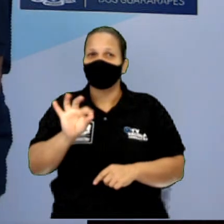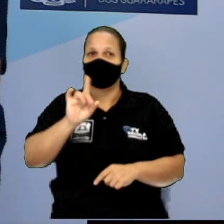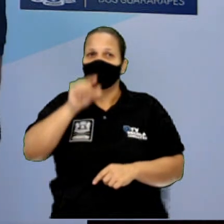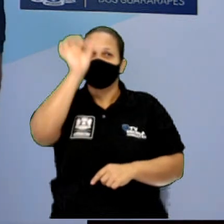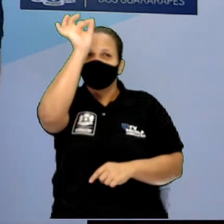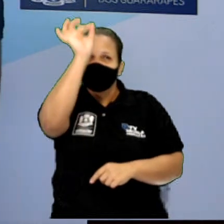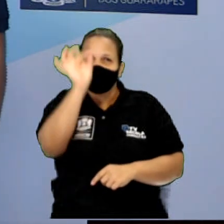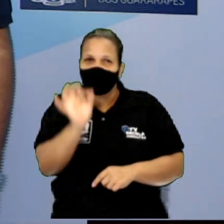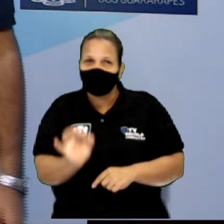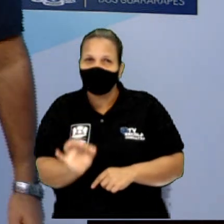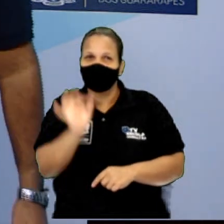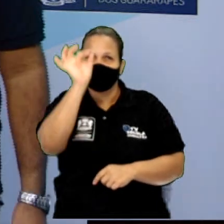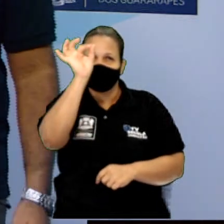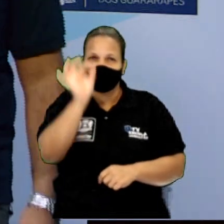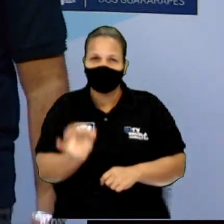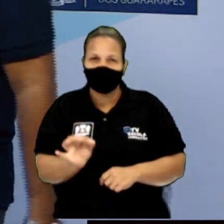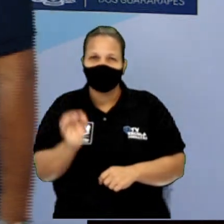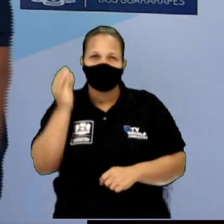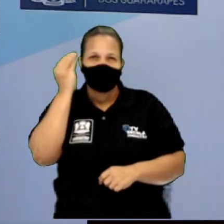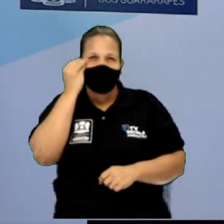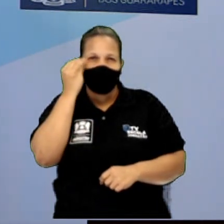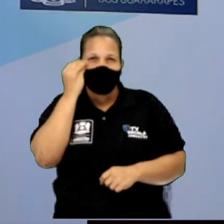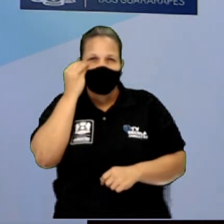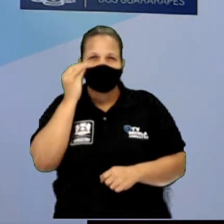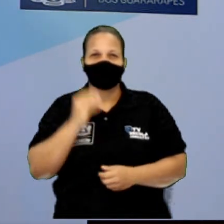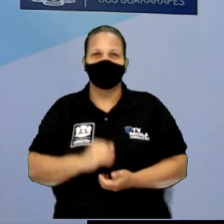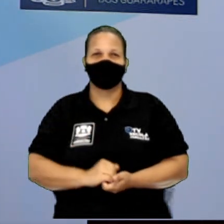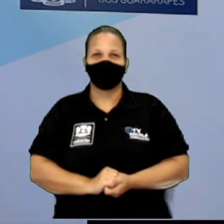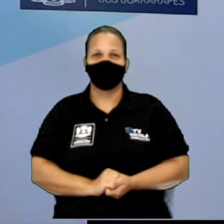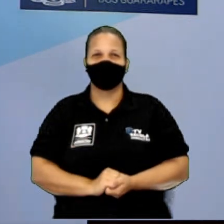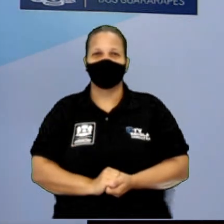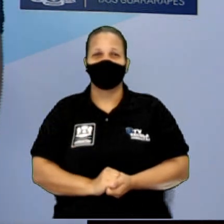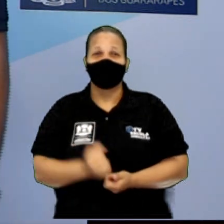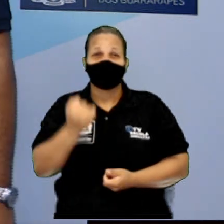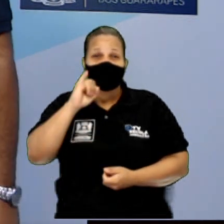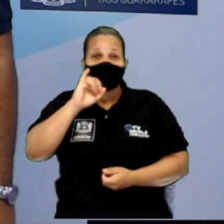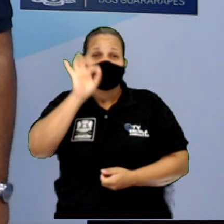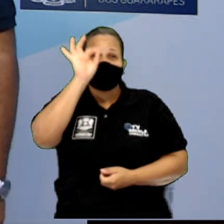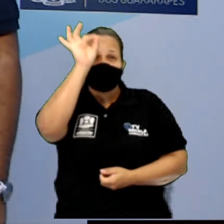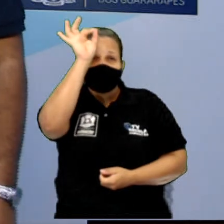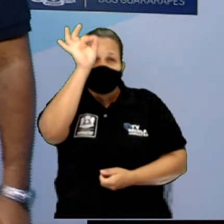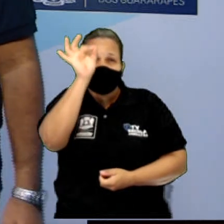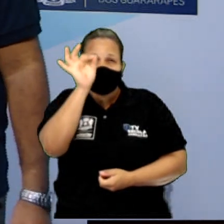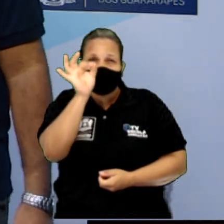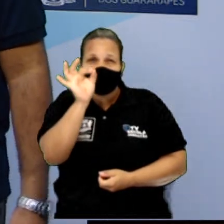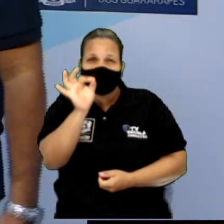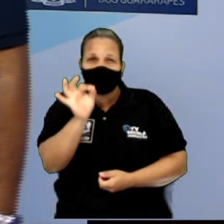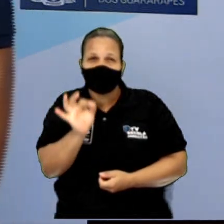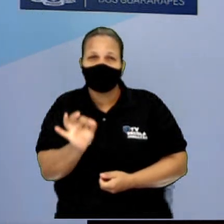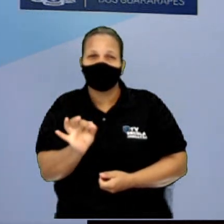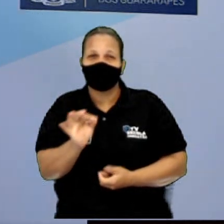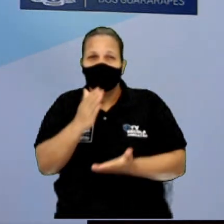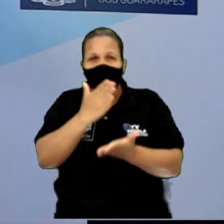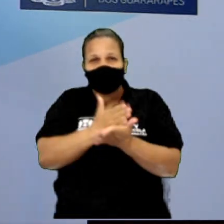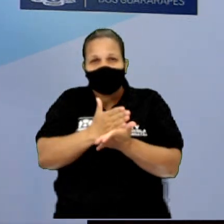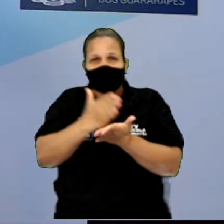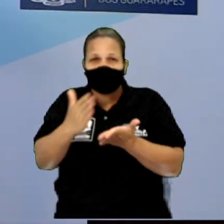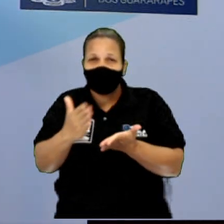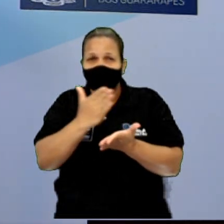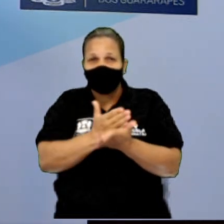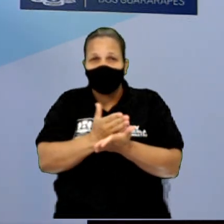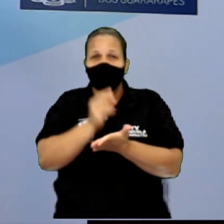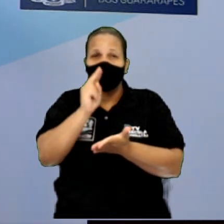Aí, observa que nós temos, se eu dividir uma linha vertical, nós temos dois